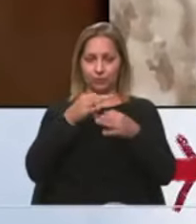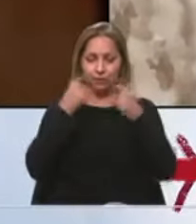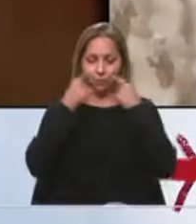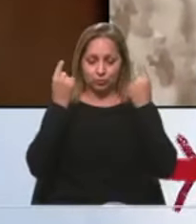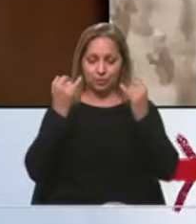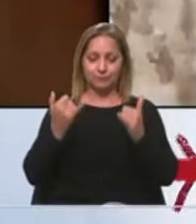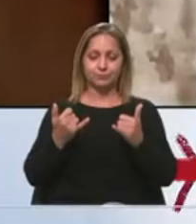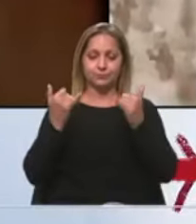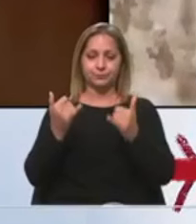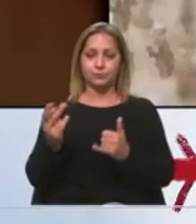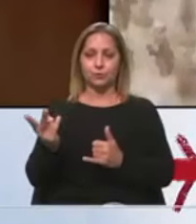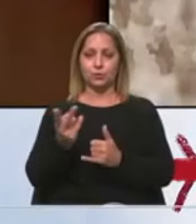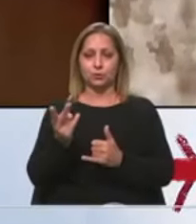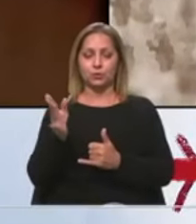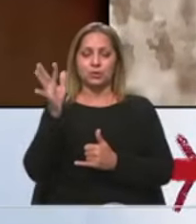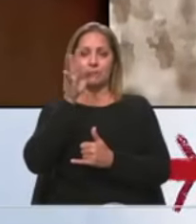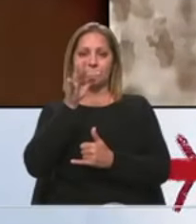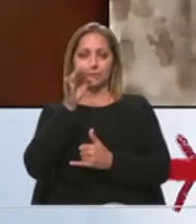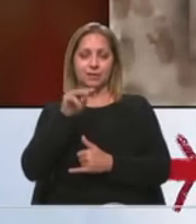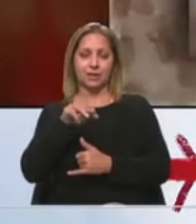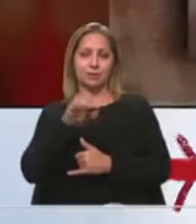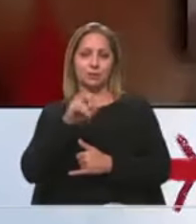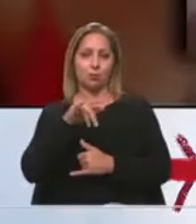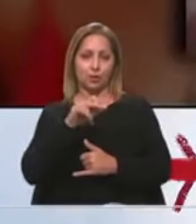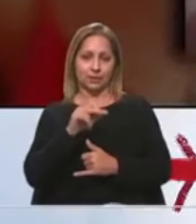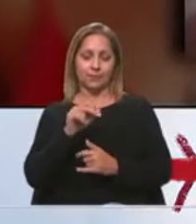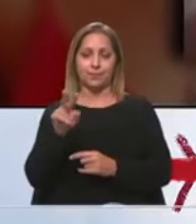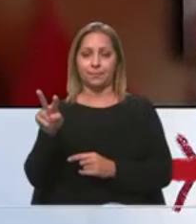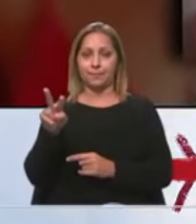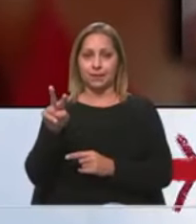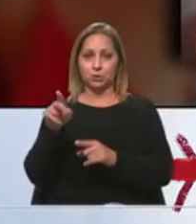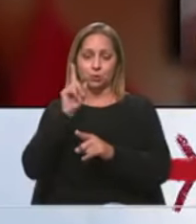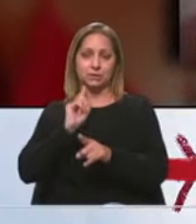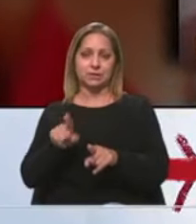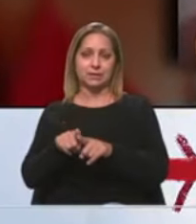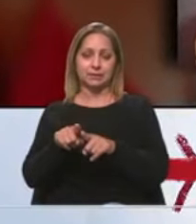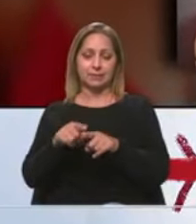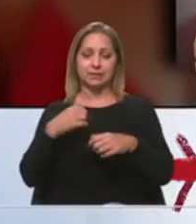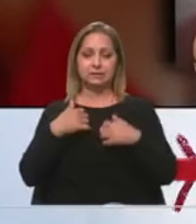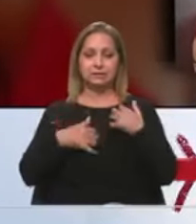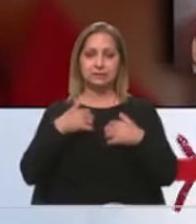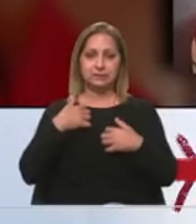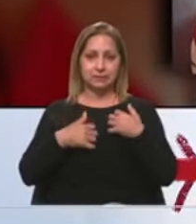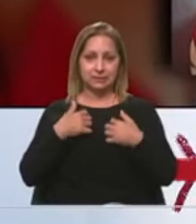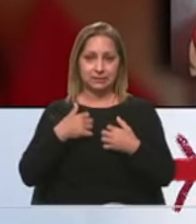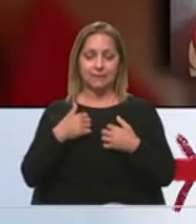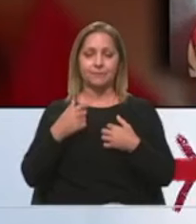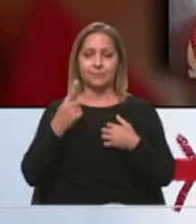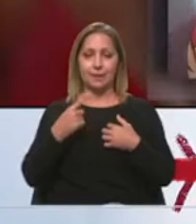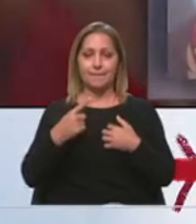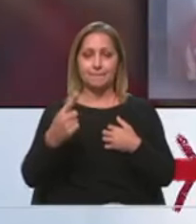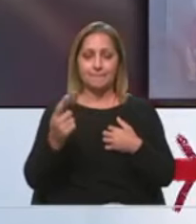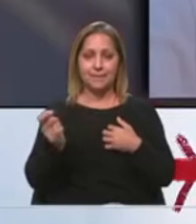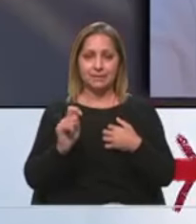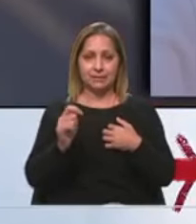então com estas familiares de Mónica Silva Elas que aguardam com alguma ansiedade que daqui a um mês e meio